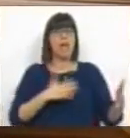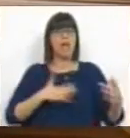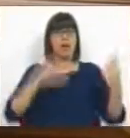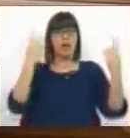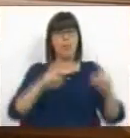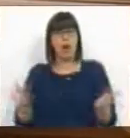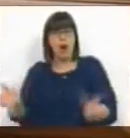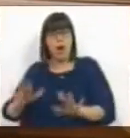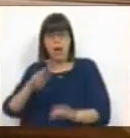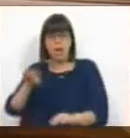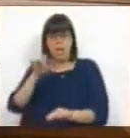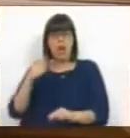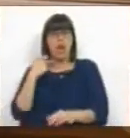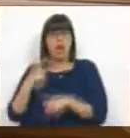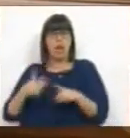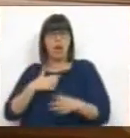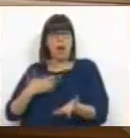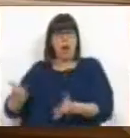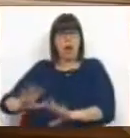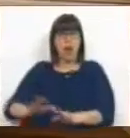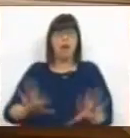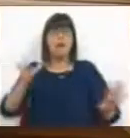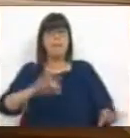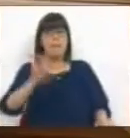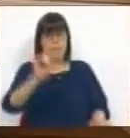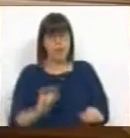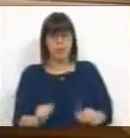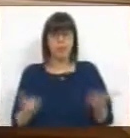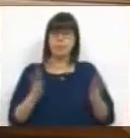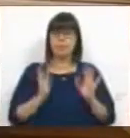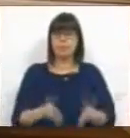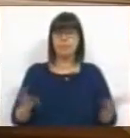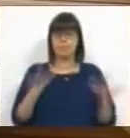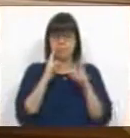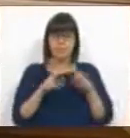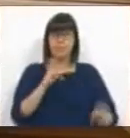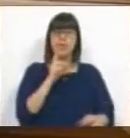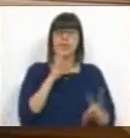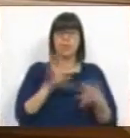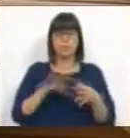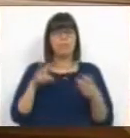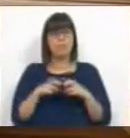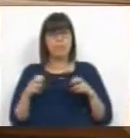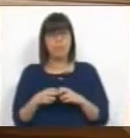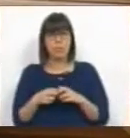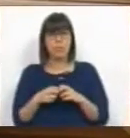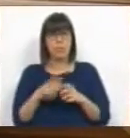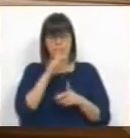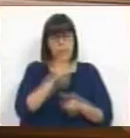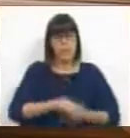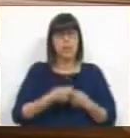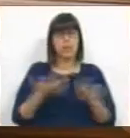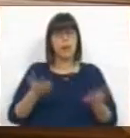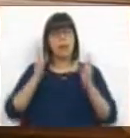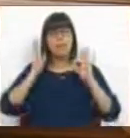empresas e não chegar às micro, pequenas e médias empresas. Mas mais, é necessário encontrar respostas para os problemas dos